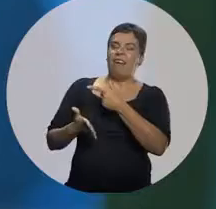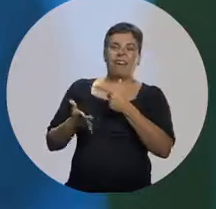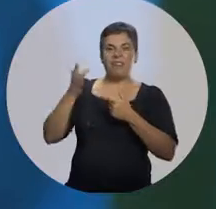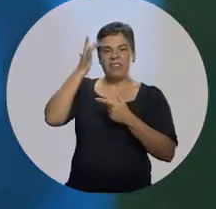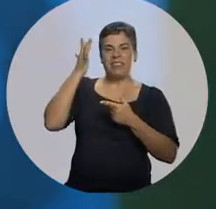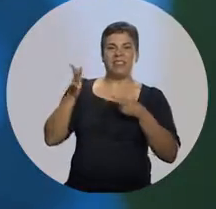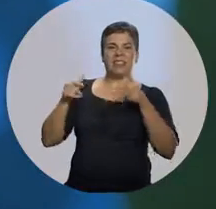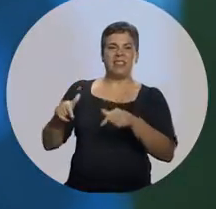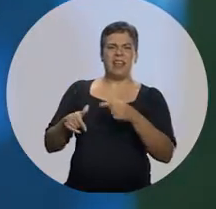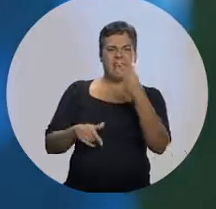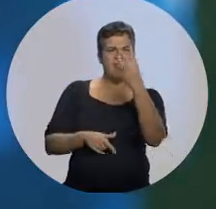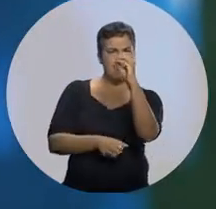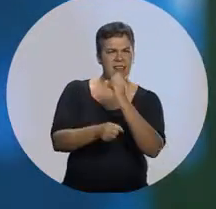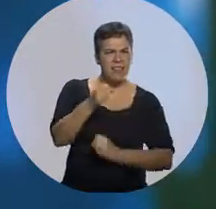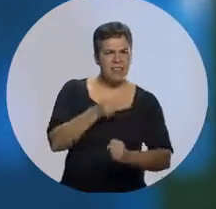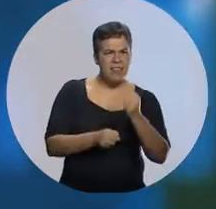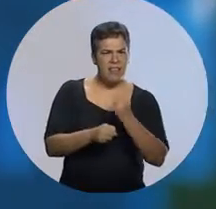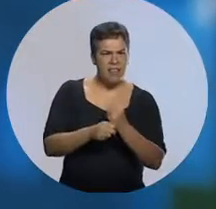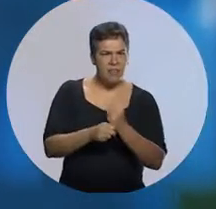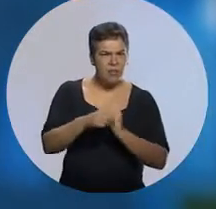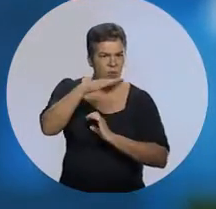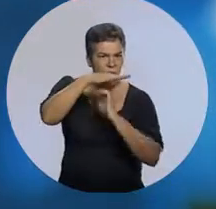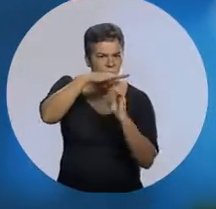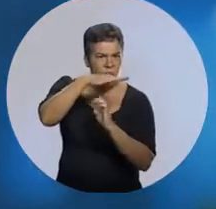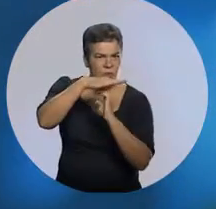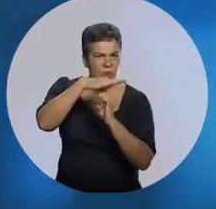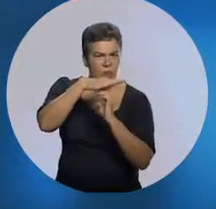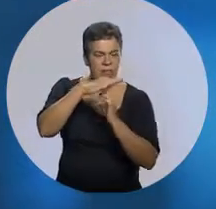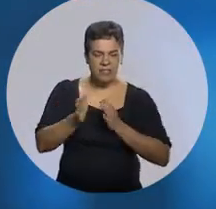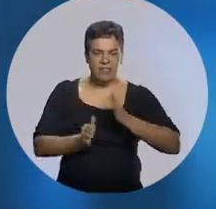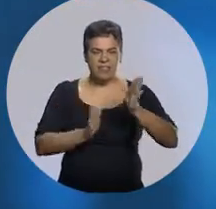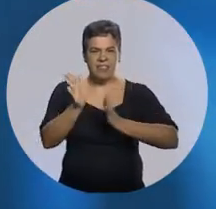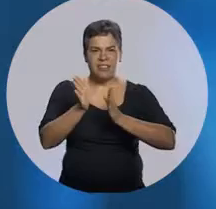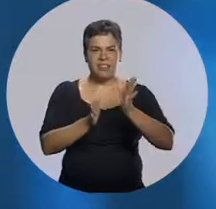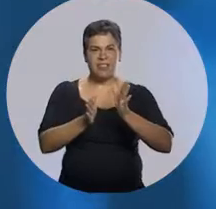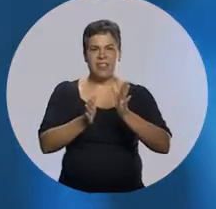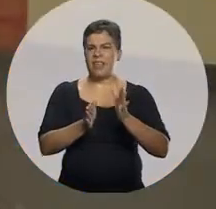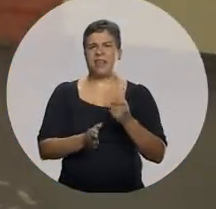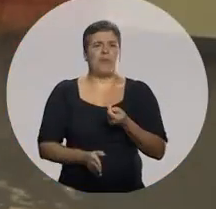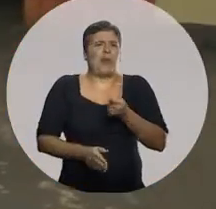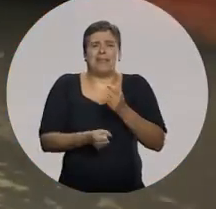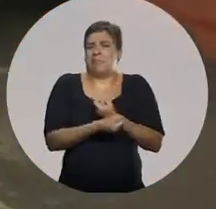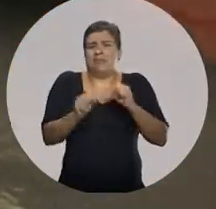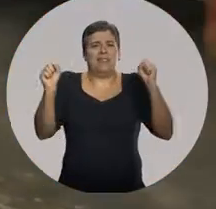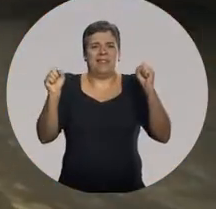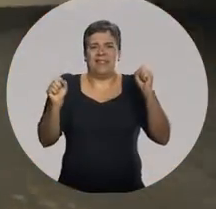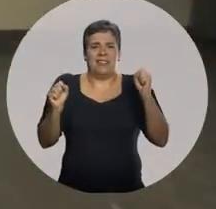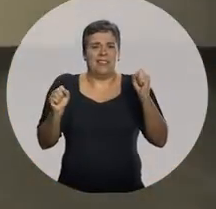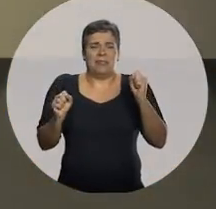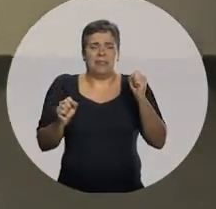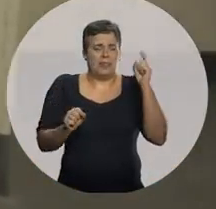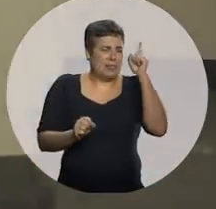as facilidades, porque há 30 anos atrás, uma empresa que tivesse acessibilidade era quase impossível,